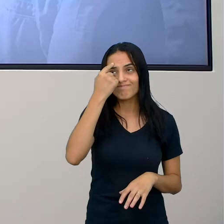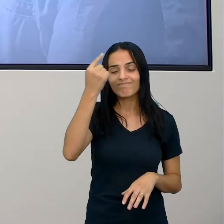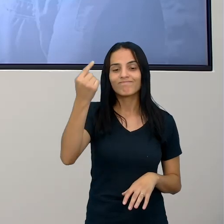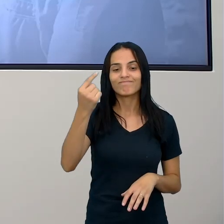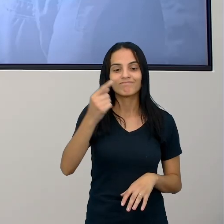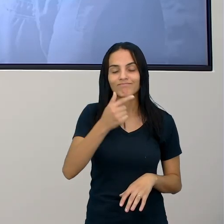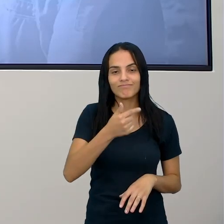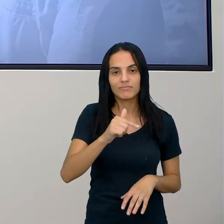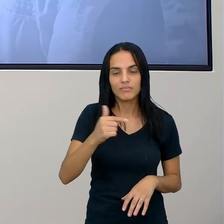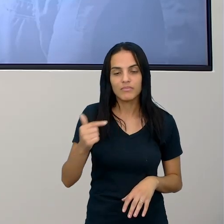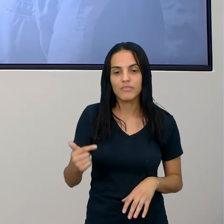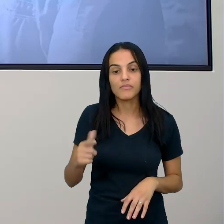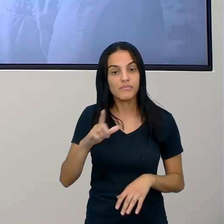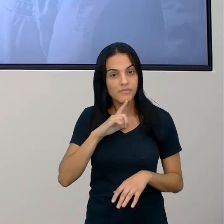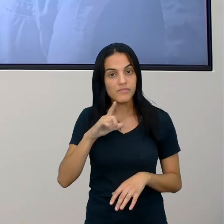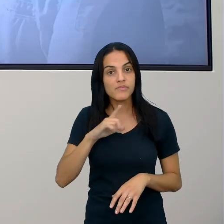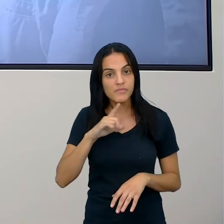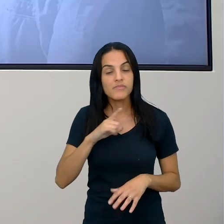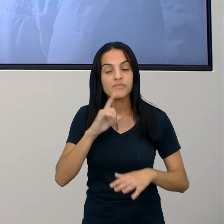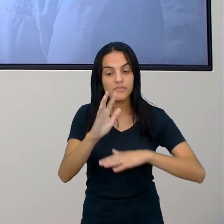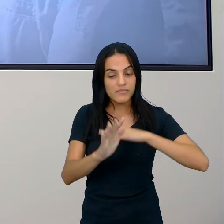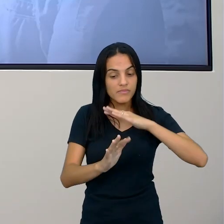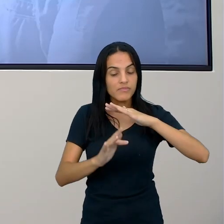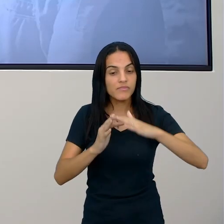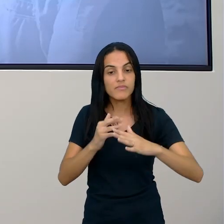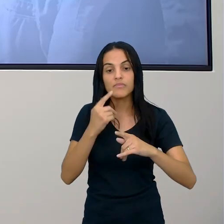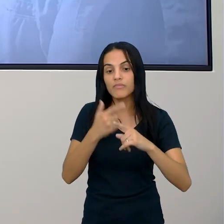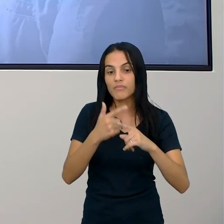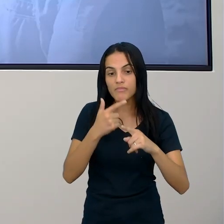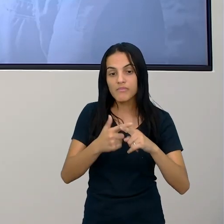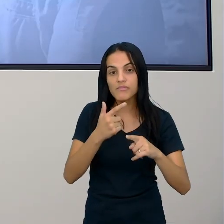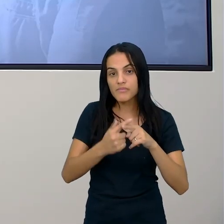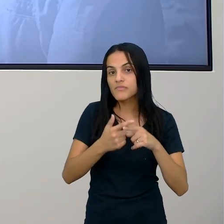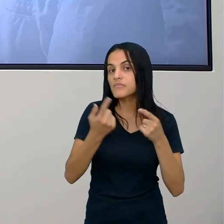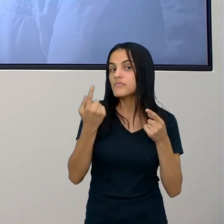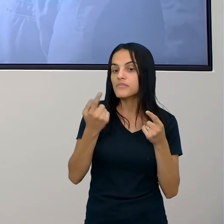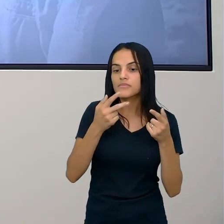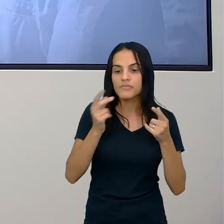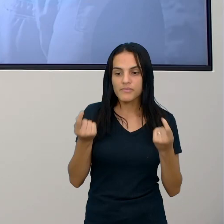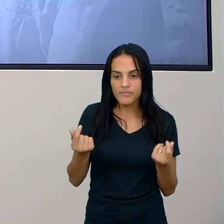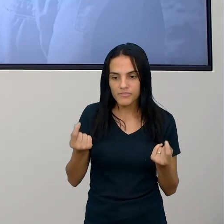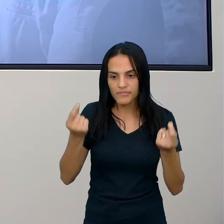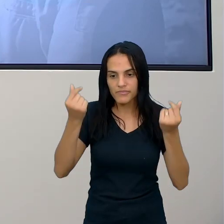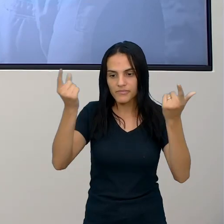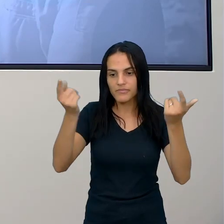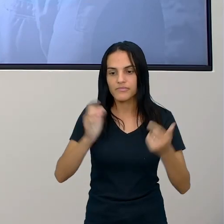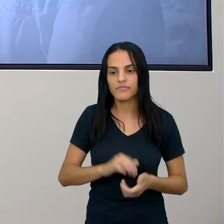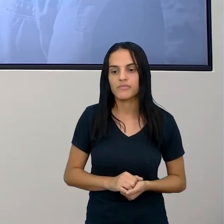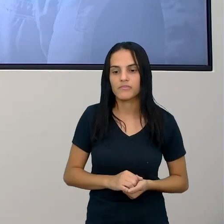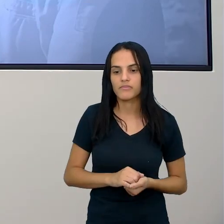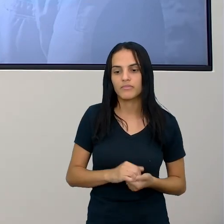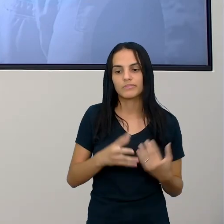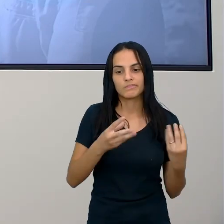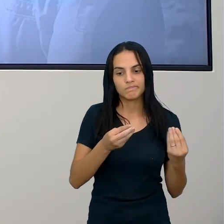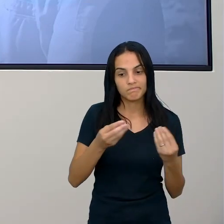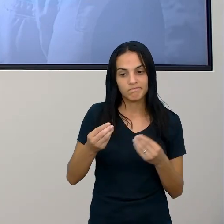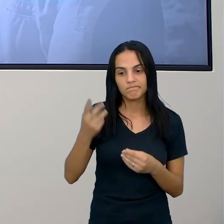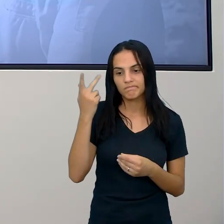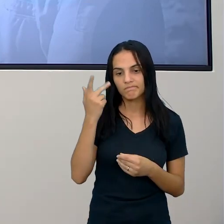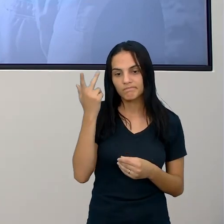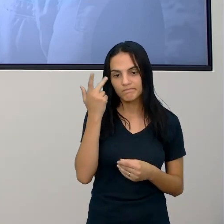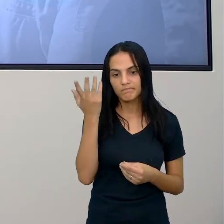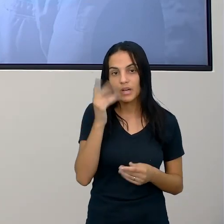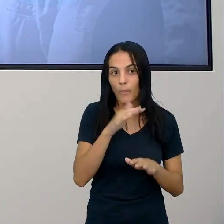que existem imigrantes em função das razões econômicas, embora isso seja muito comum. Não sei